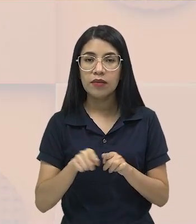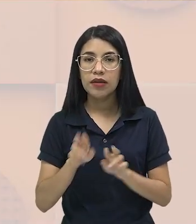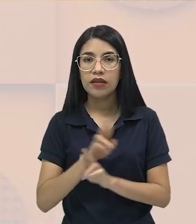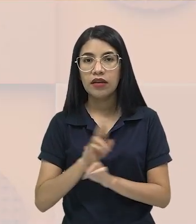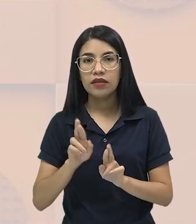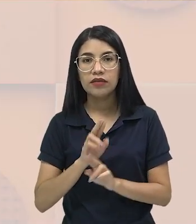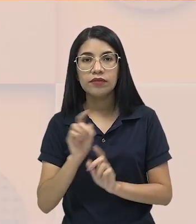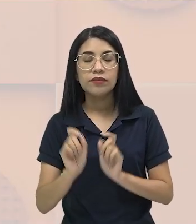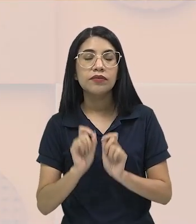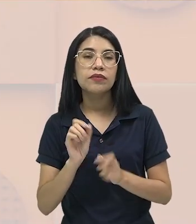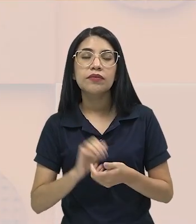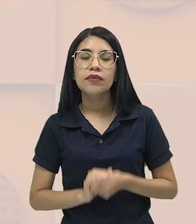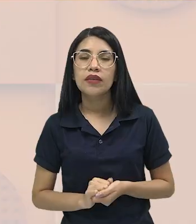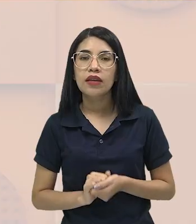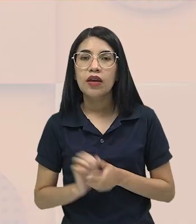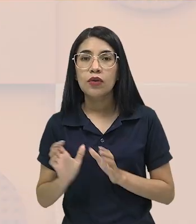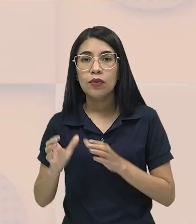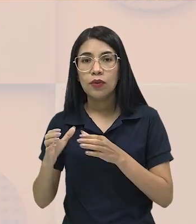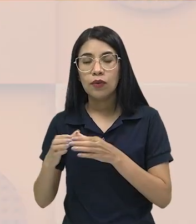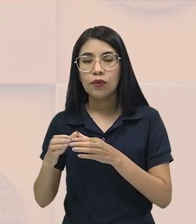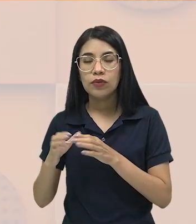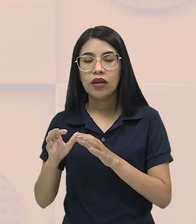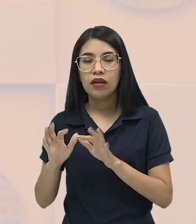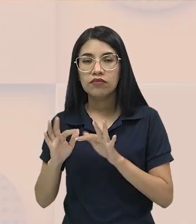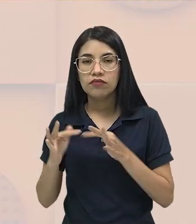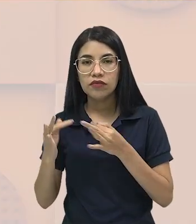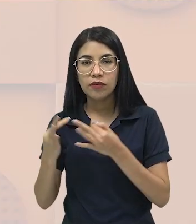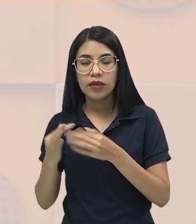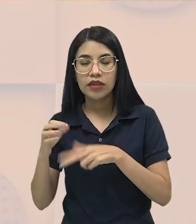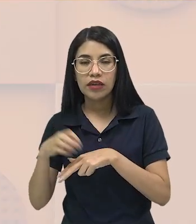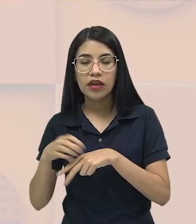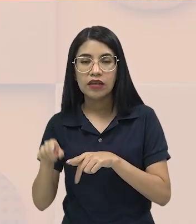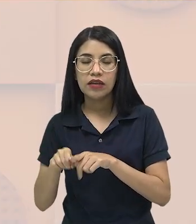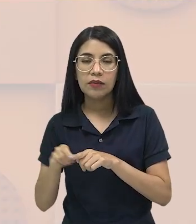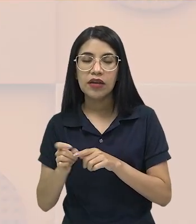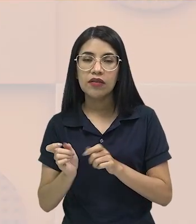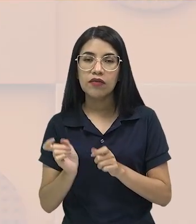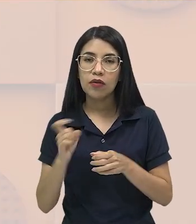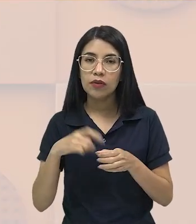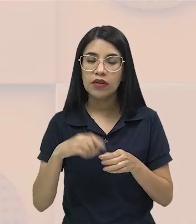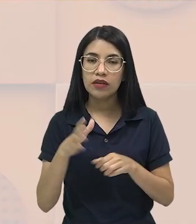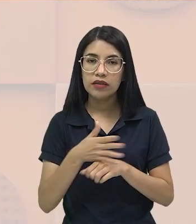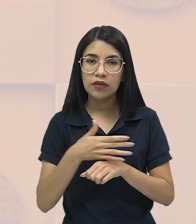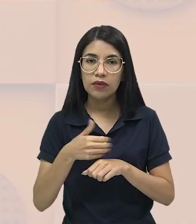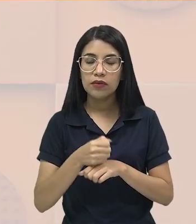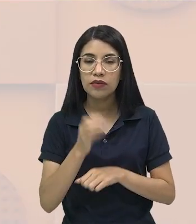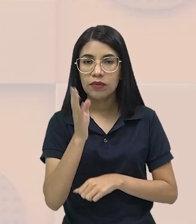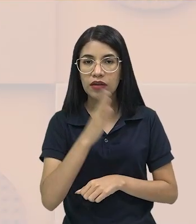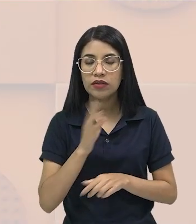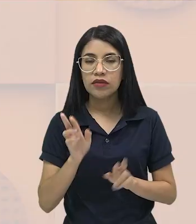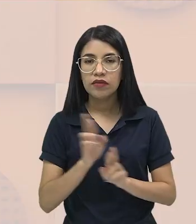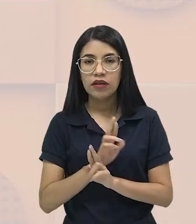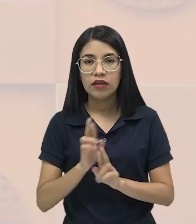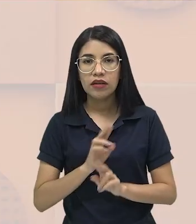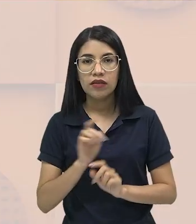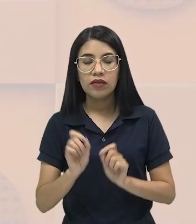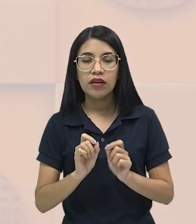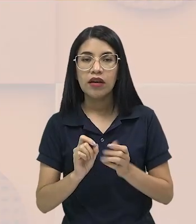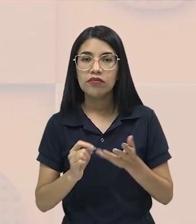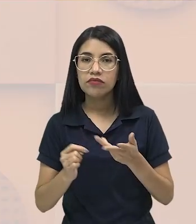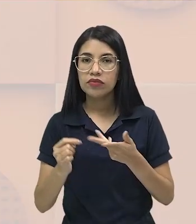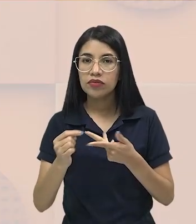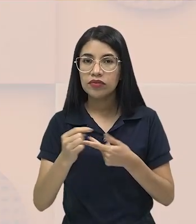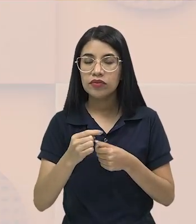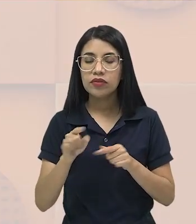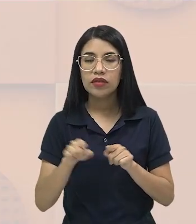a esse desejo das cortes portuguesas para tornar o Brasil novamente colônia, é um dos motivos associados a todos os outros que